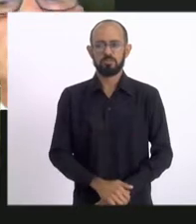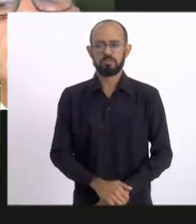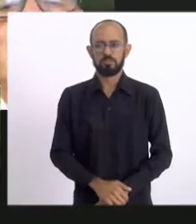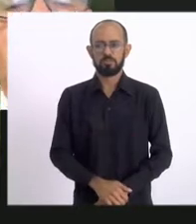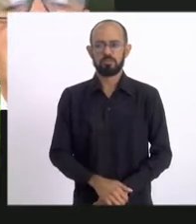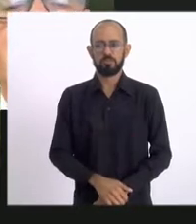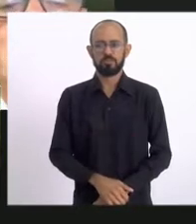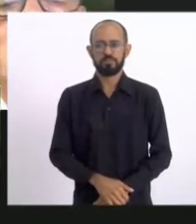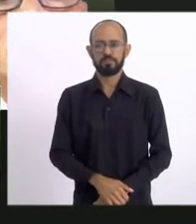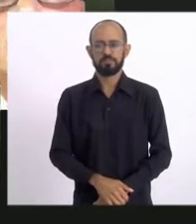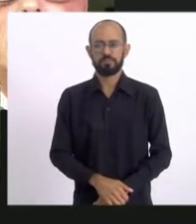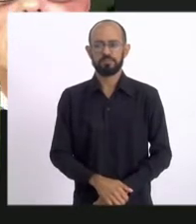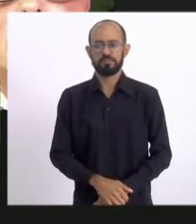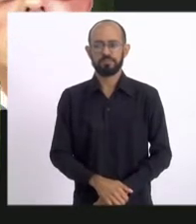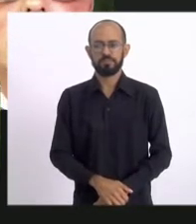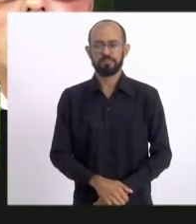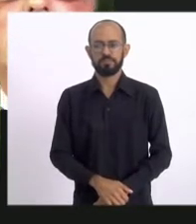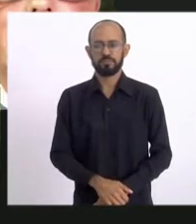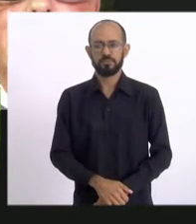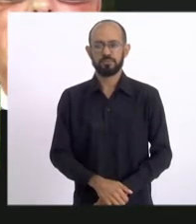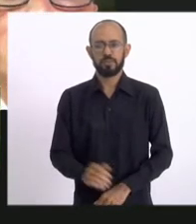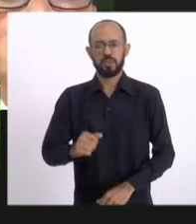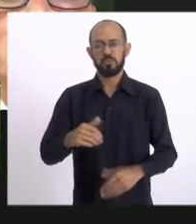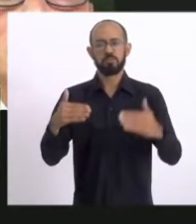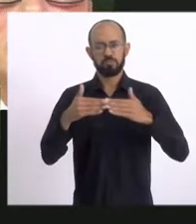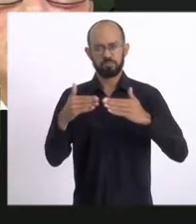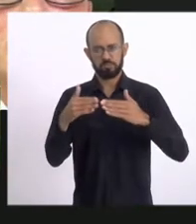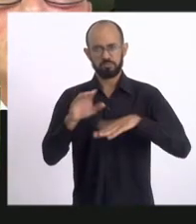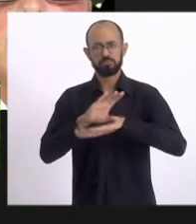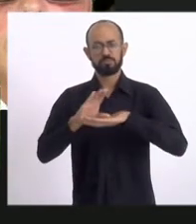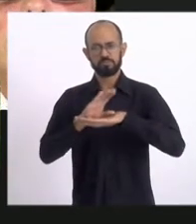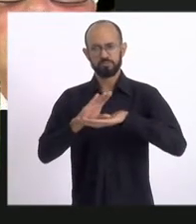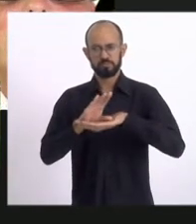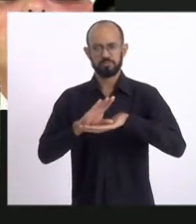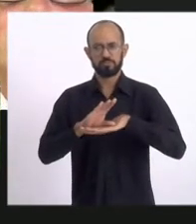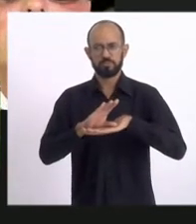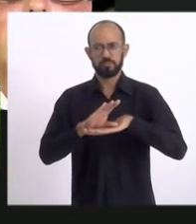3.1, Luciane Mota, o parecer pela constitucionalidade.